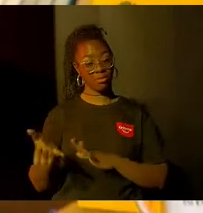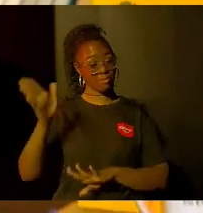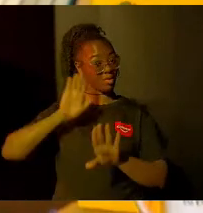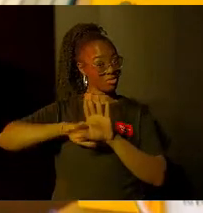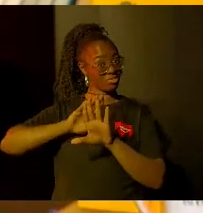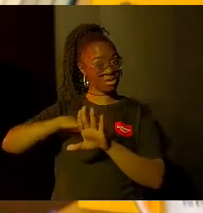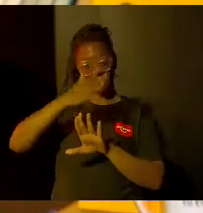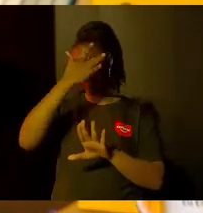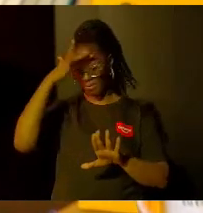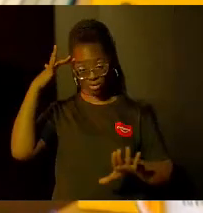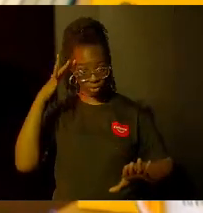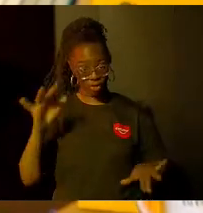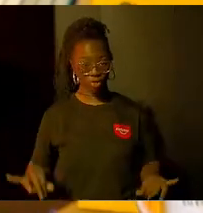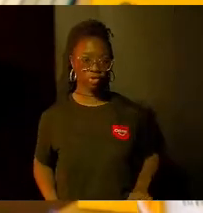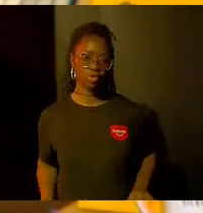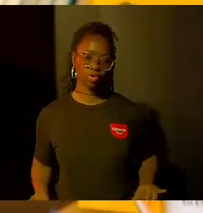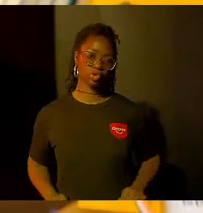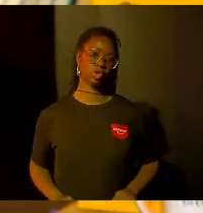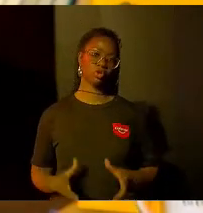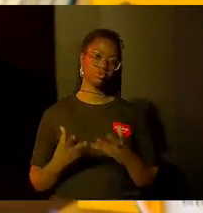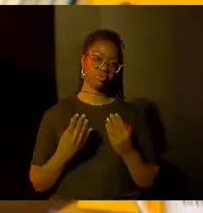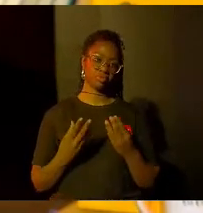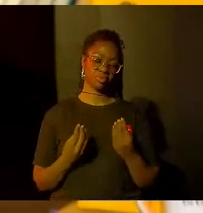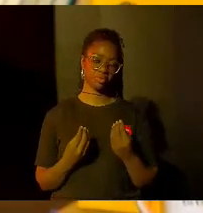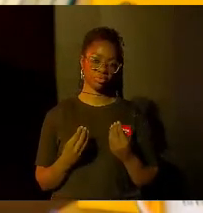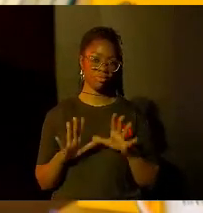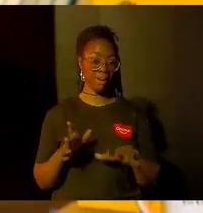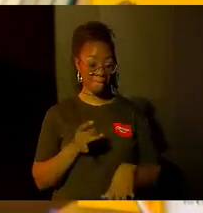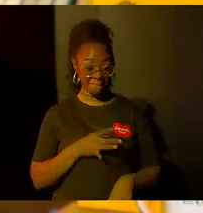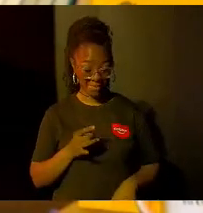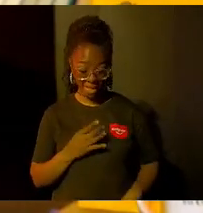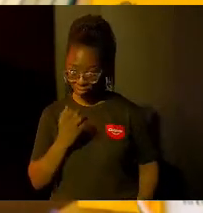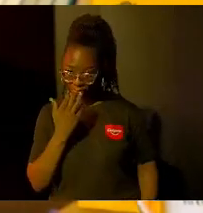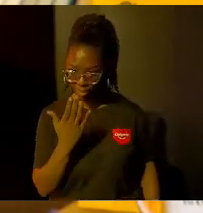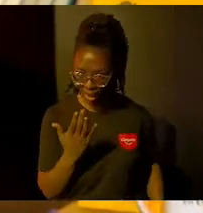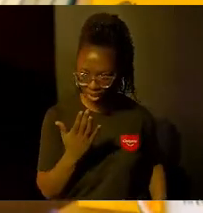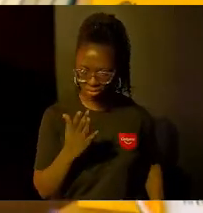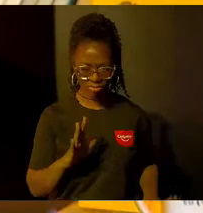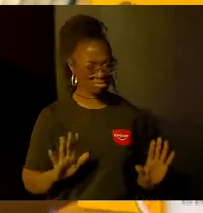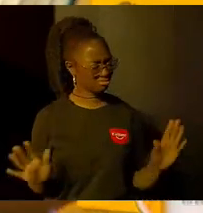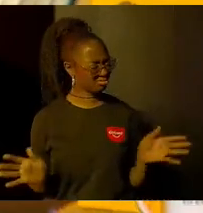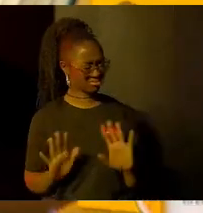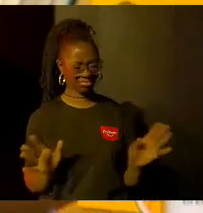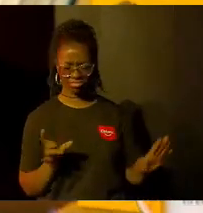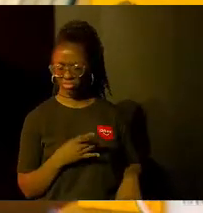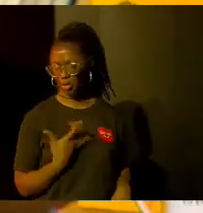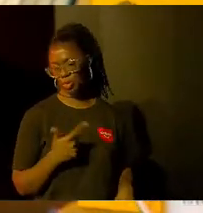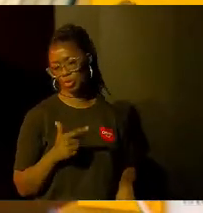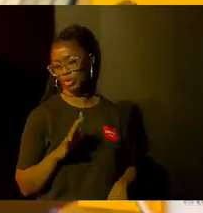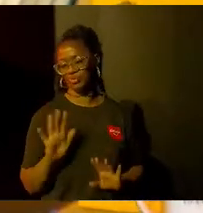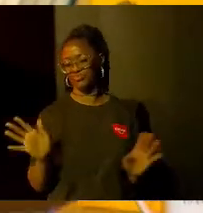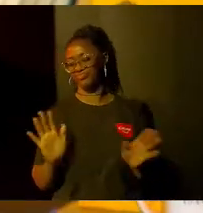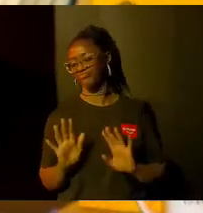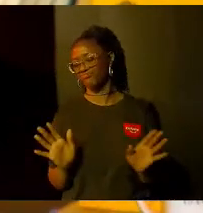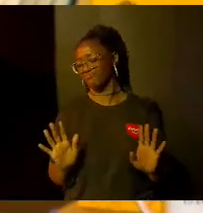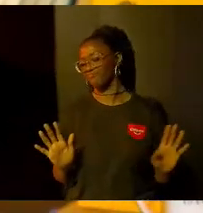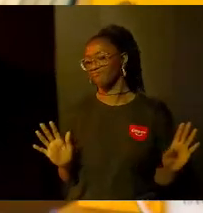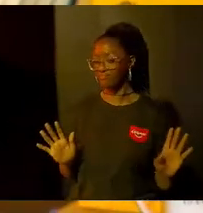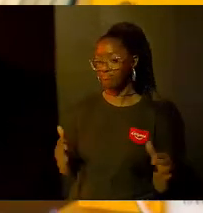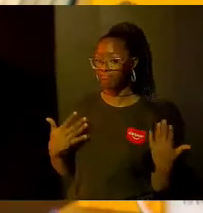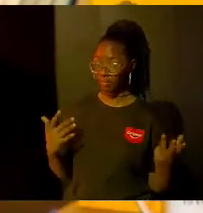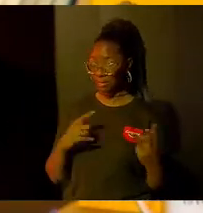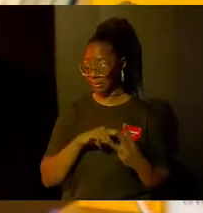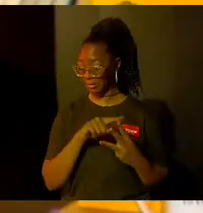muito mas que não tem medo de encarar a sua dor nessa